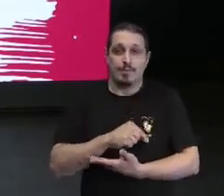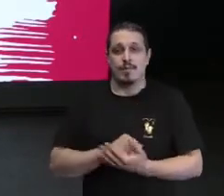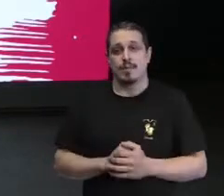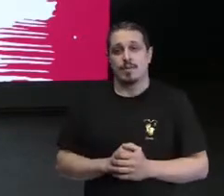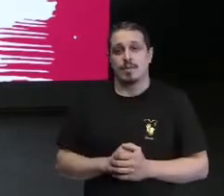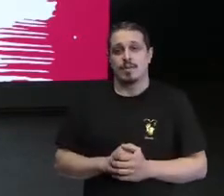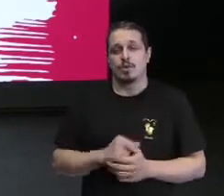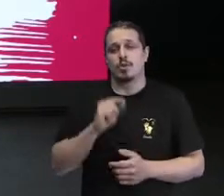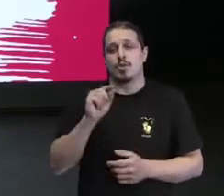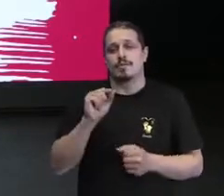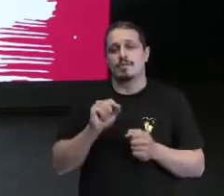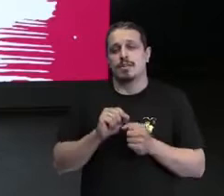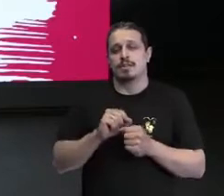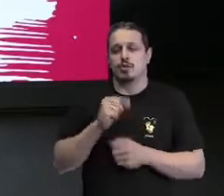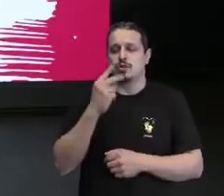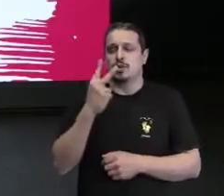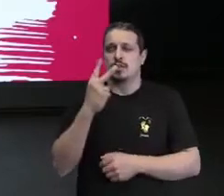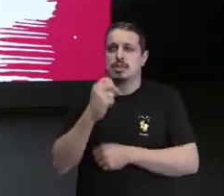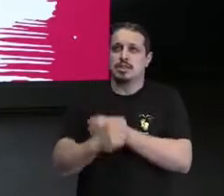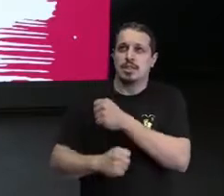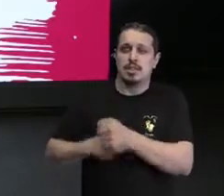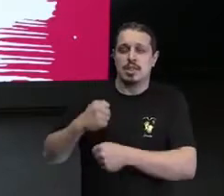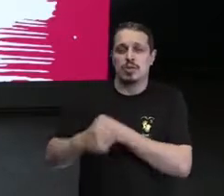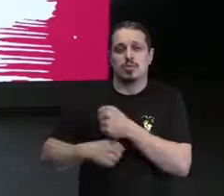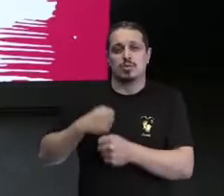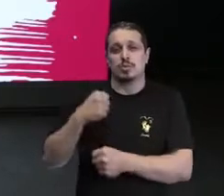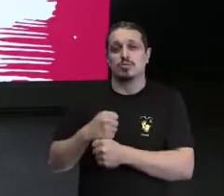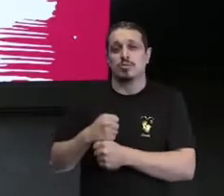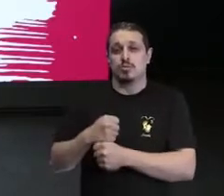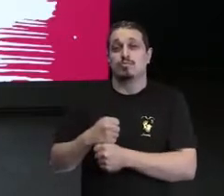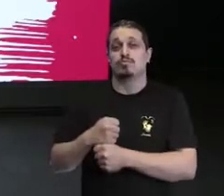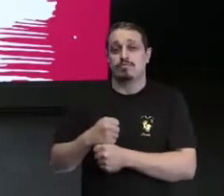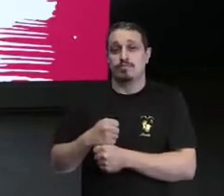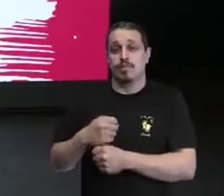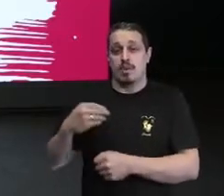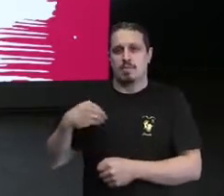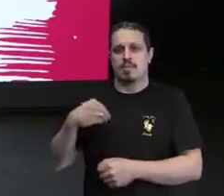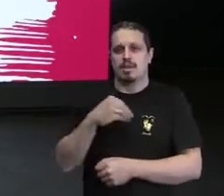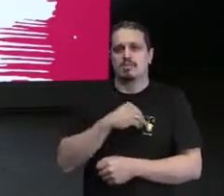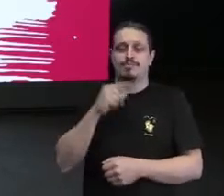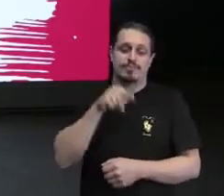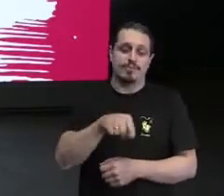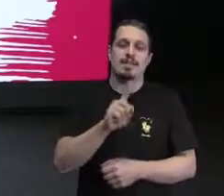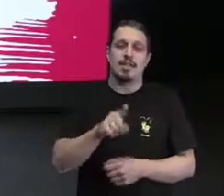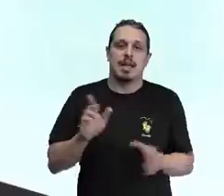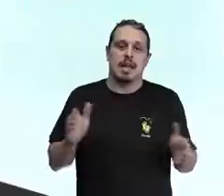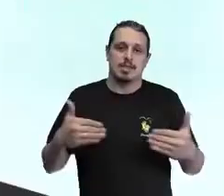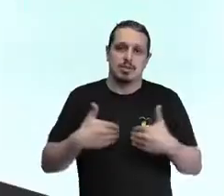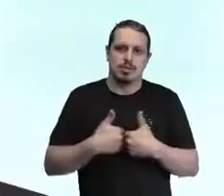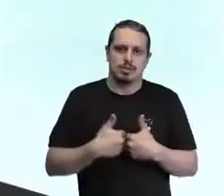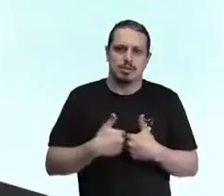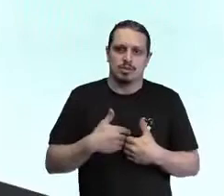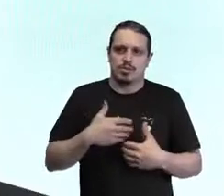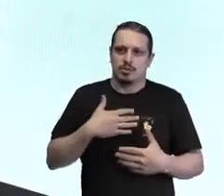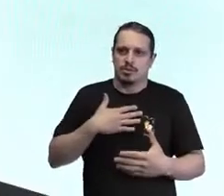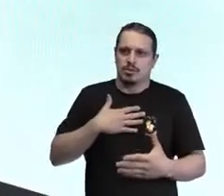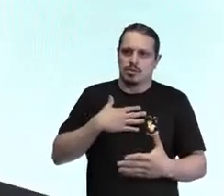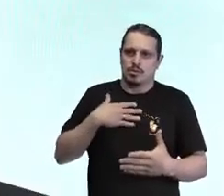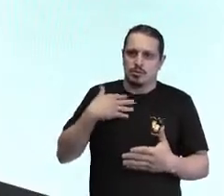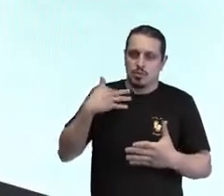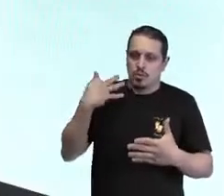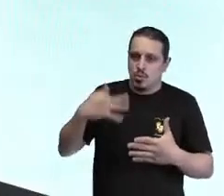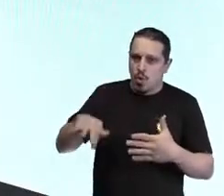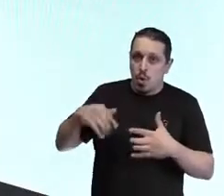fazendo 2 aninhos, ele foi diagnosticado com autismo. E aquilo foi uma dor profunda para mim, mas uma dor que eu não